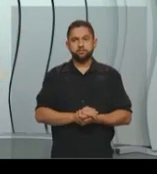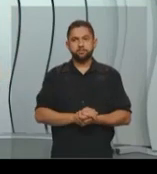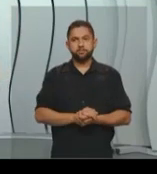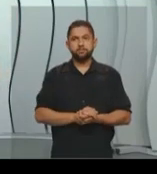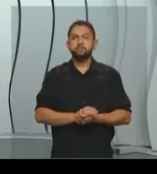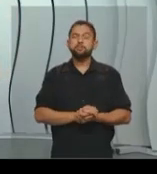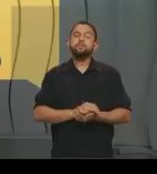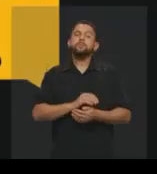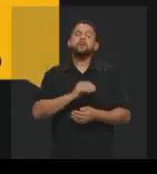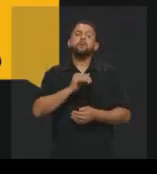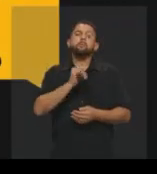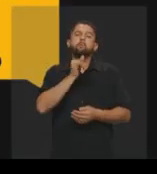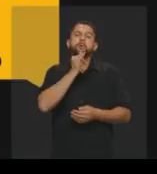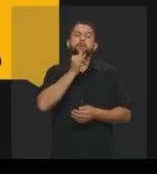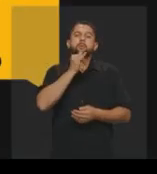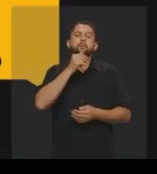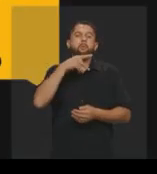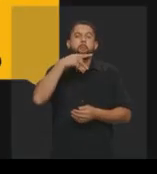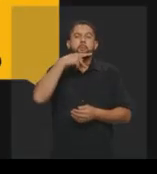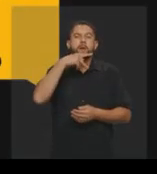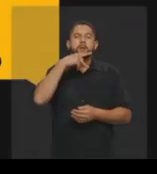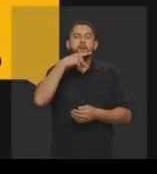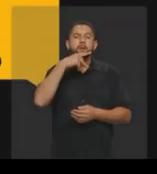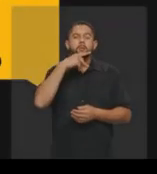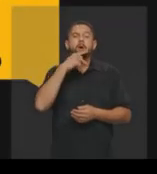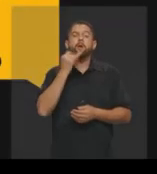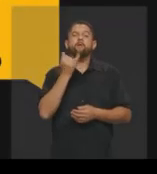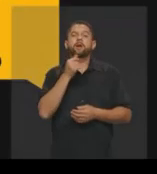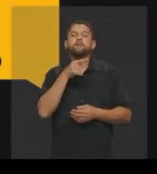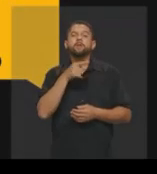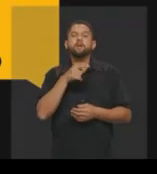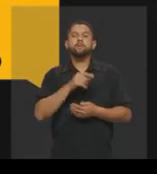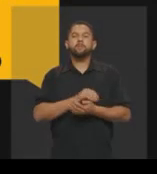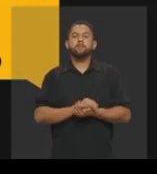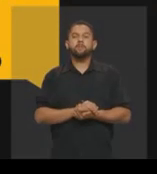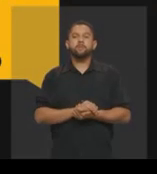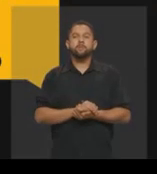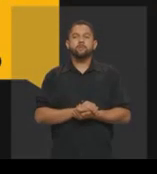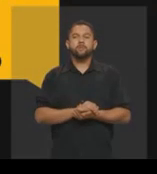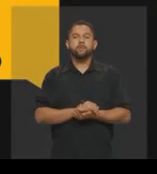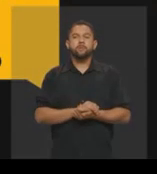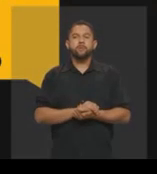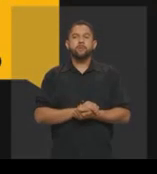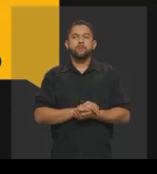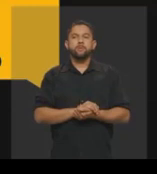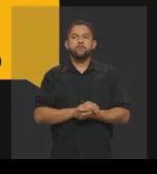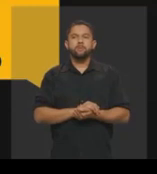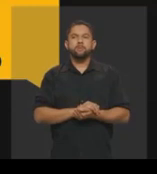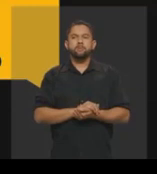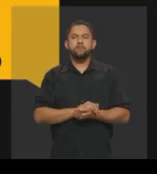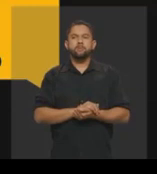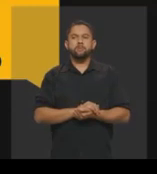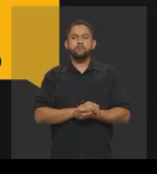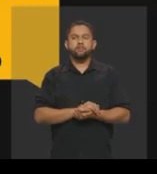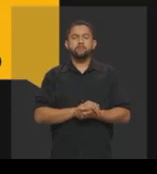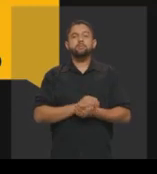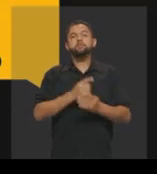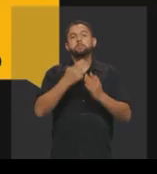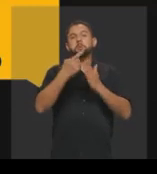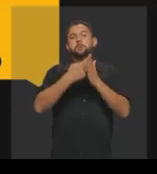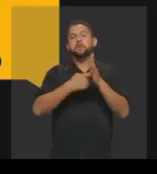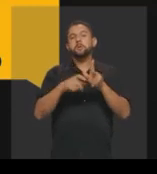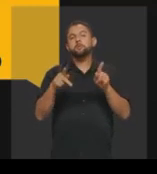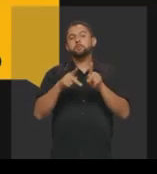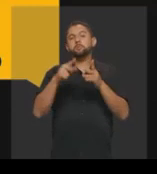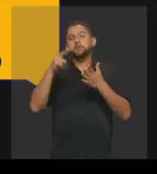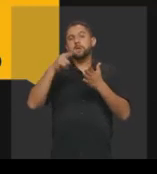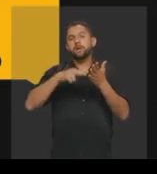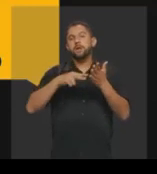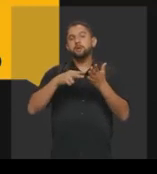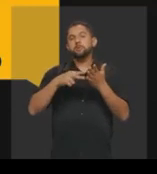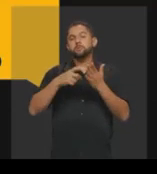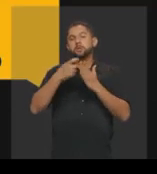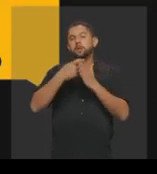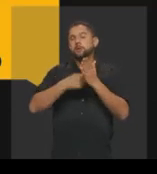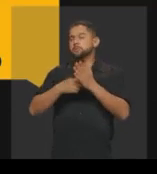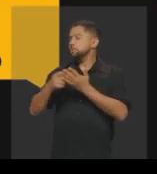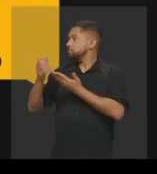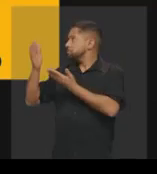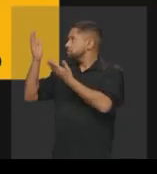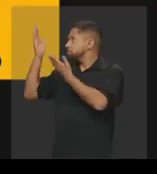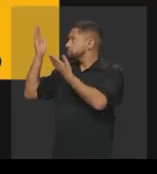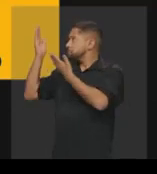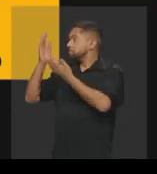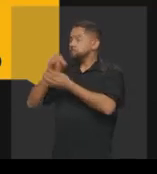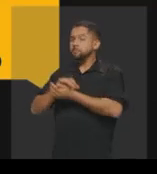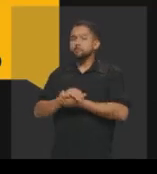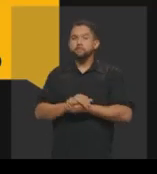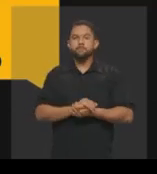Platão sobre Sócrates. O que é fora de dúvida é que nunca aprenderam nada comigo. Neles mesmos é que